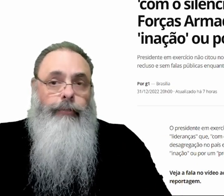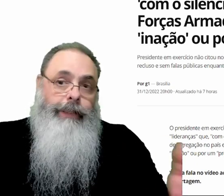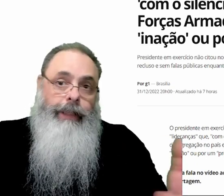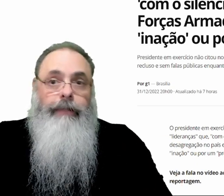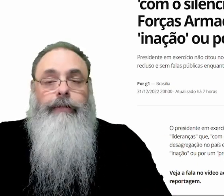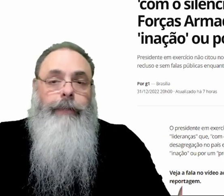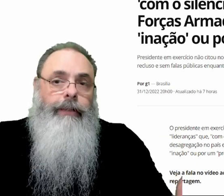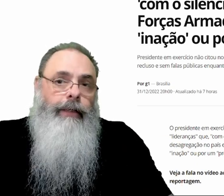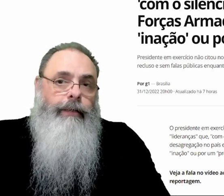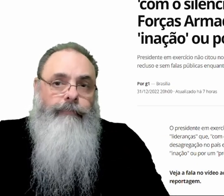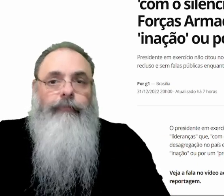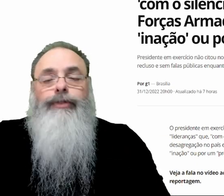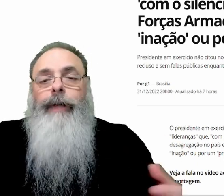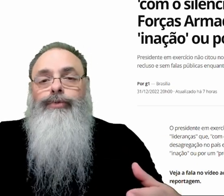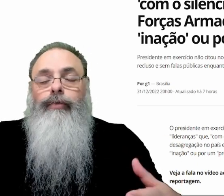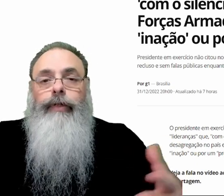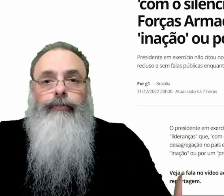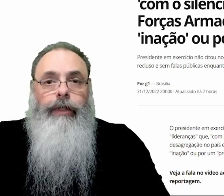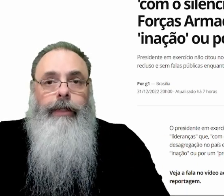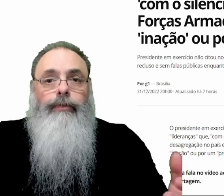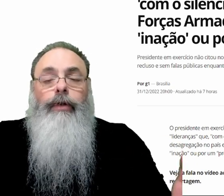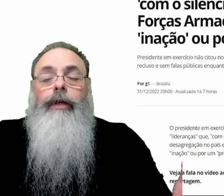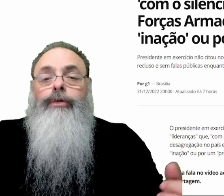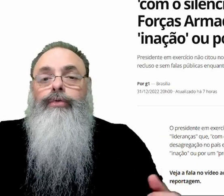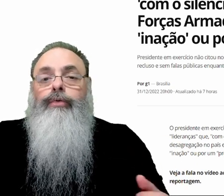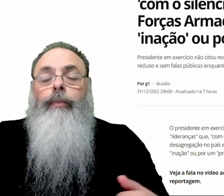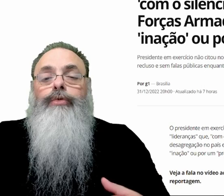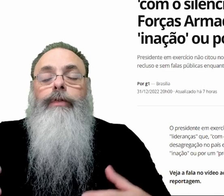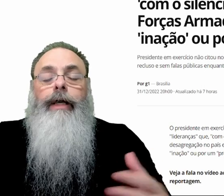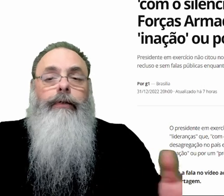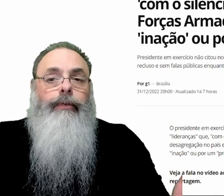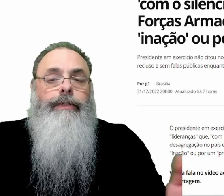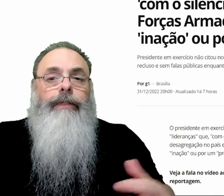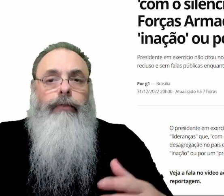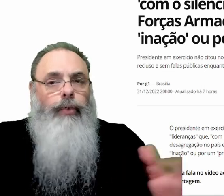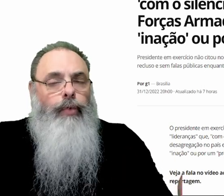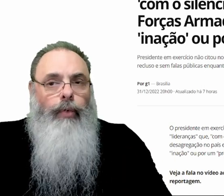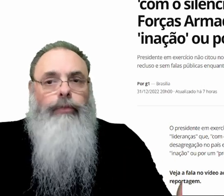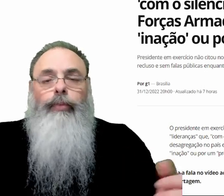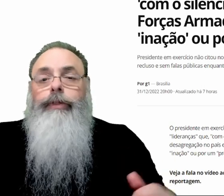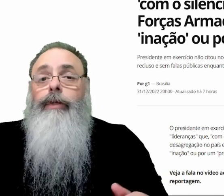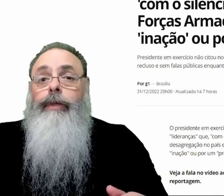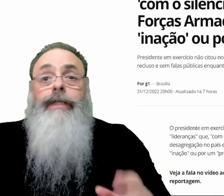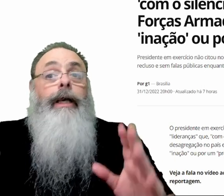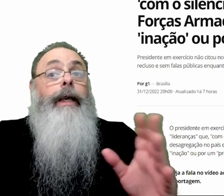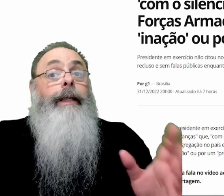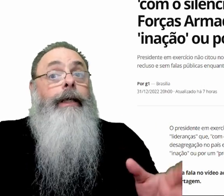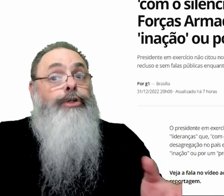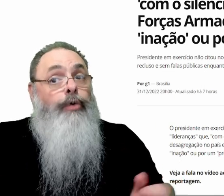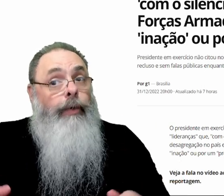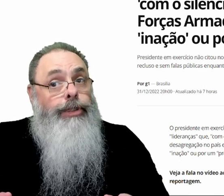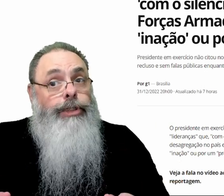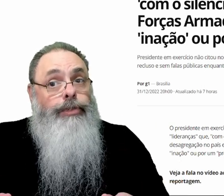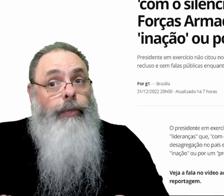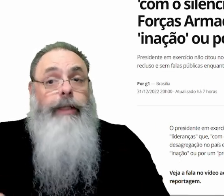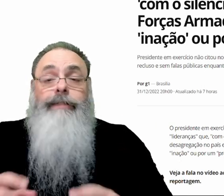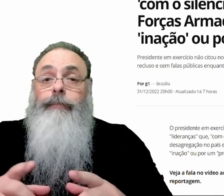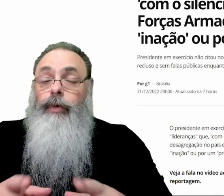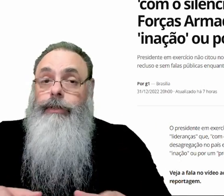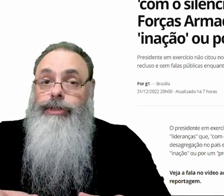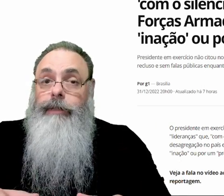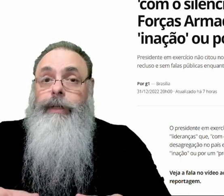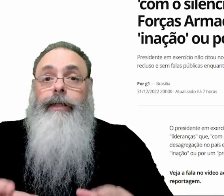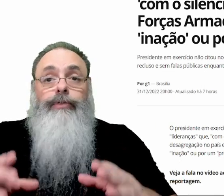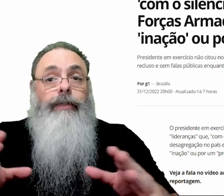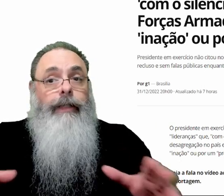Bolsonaro e dele também, né? Ele faz parte do governo, foi eleito junto com o Bolsonaro e coisa e tal, e eu concordo com muita coisa. Ele criticou Alexandre de Moraes,